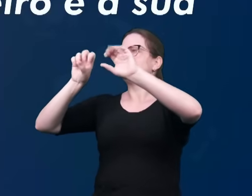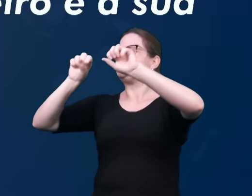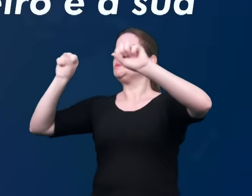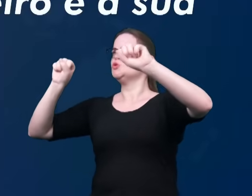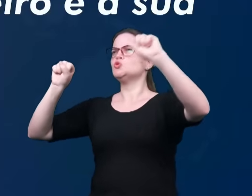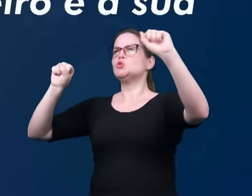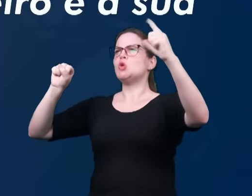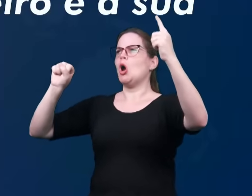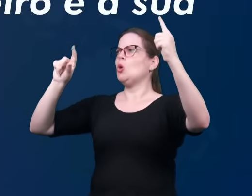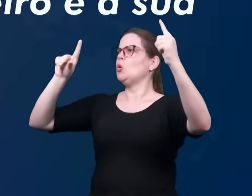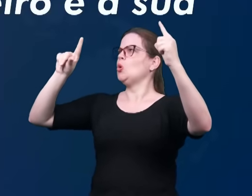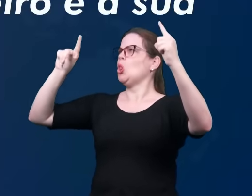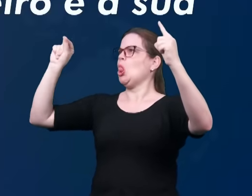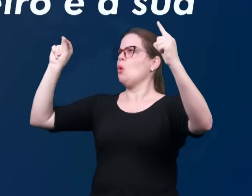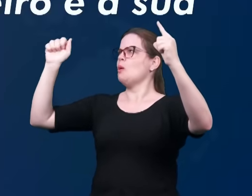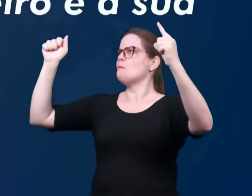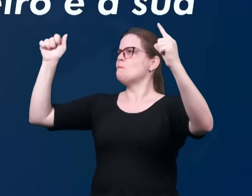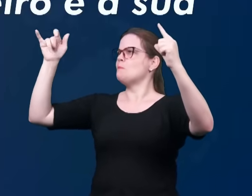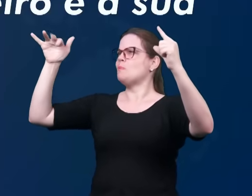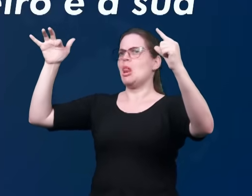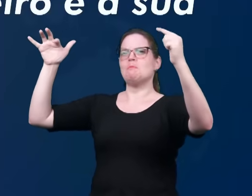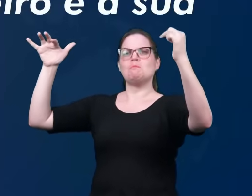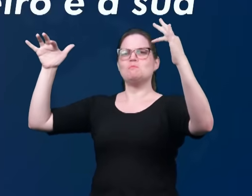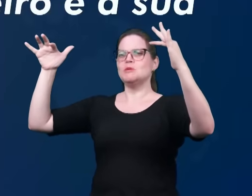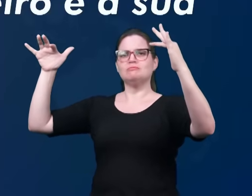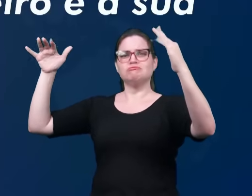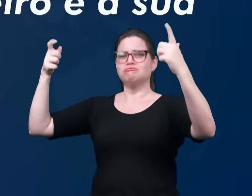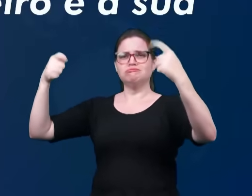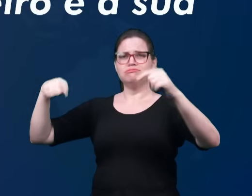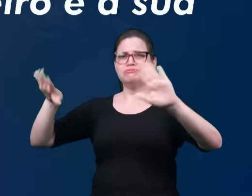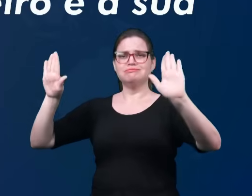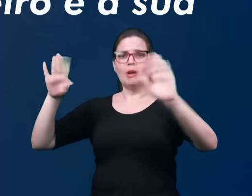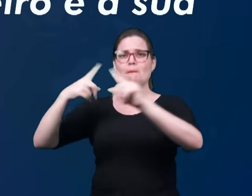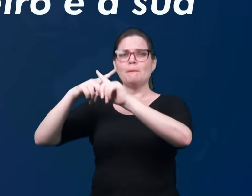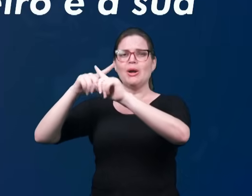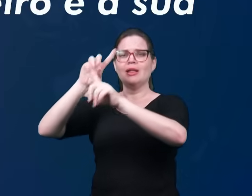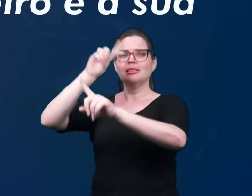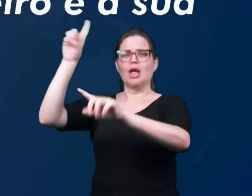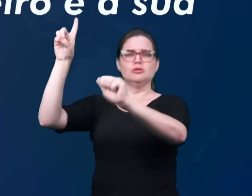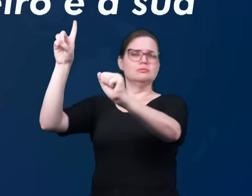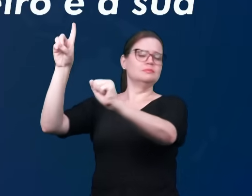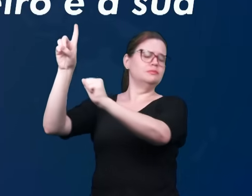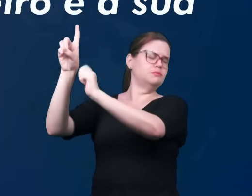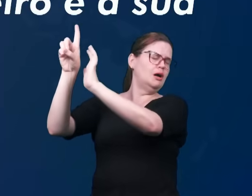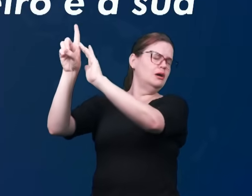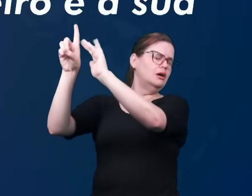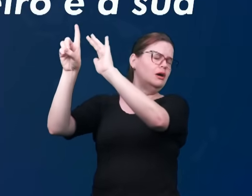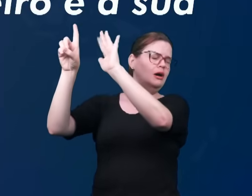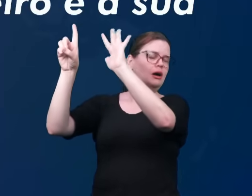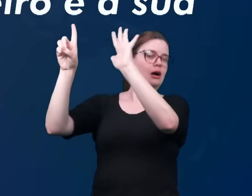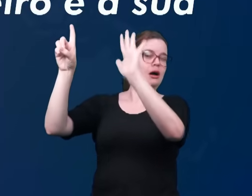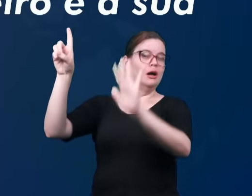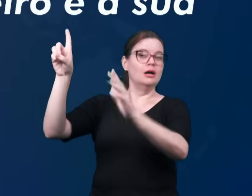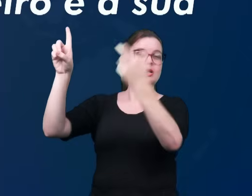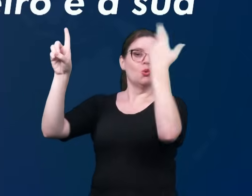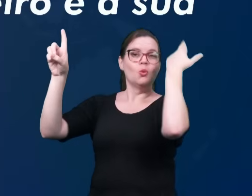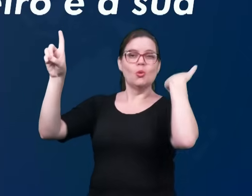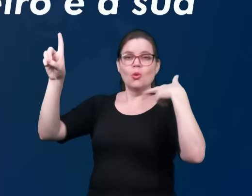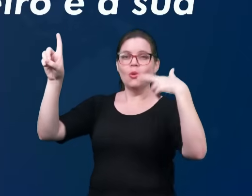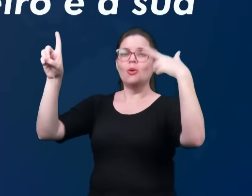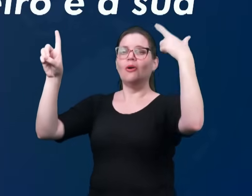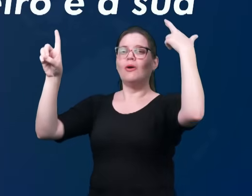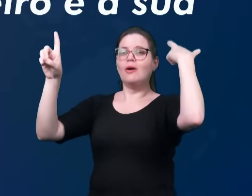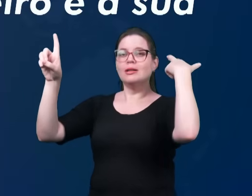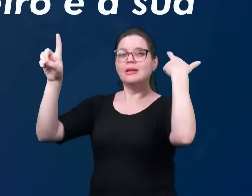que nela resplandeçam, porque a glória de Deus a tem alumiado, e o Cordeiro é a